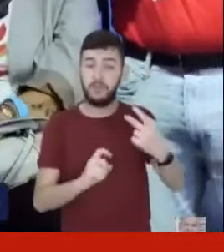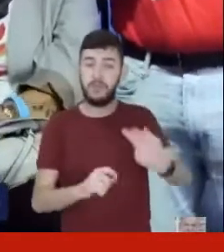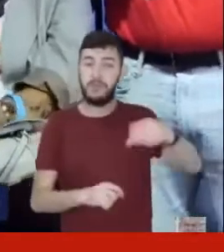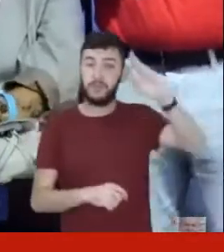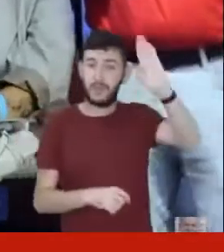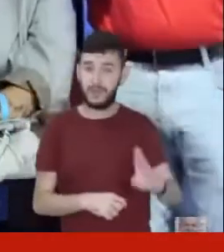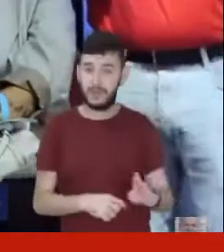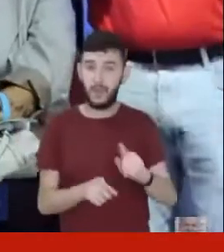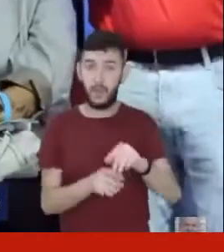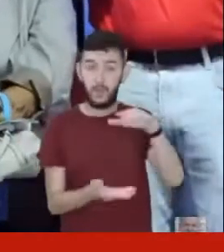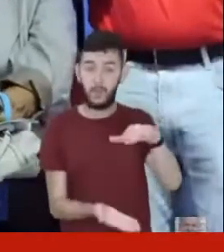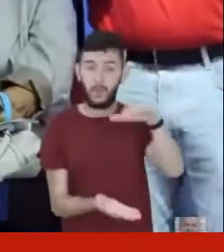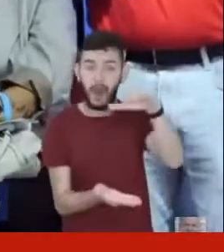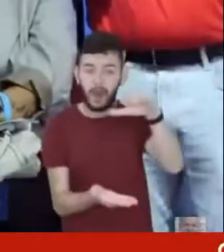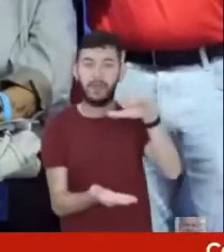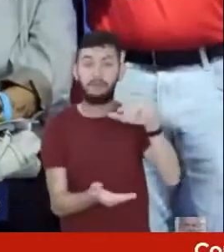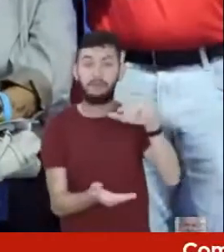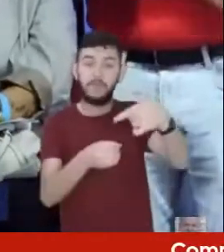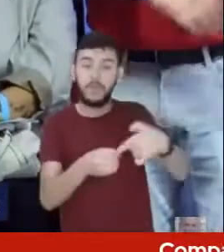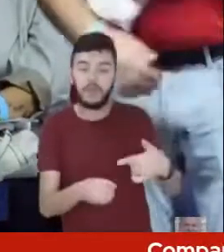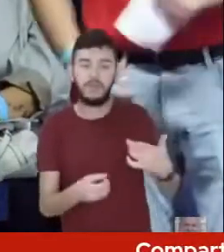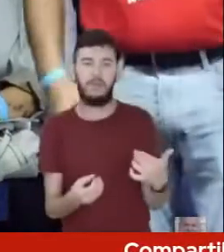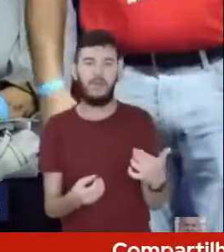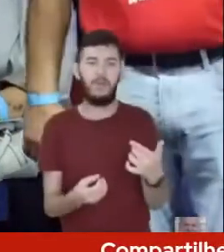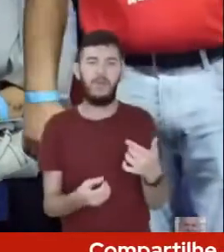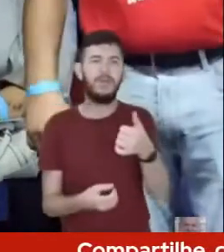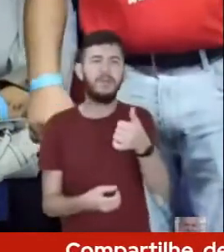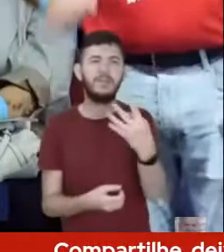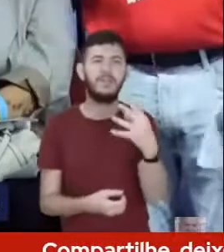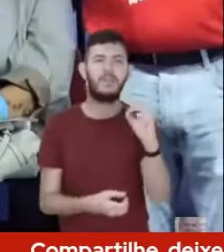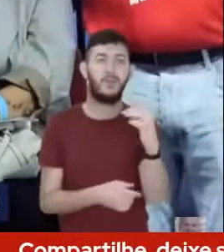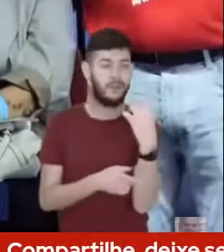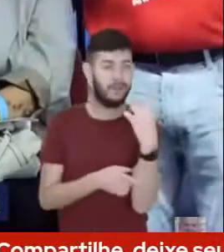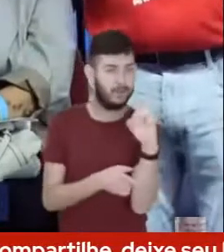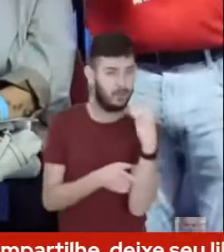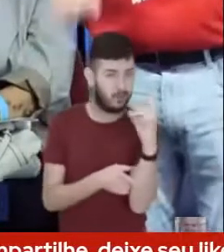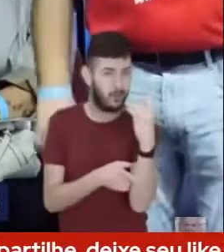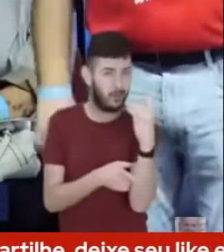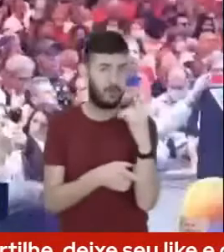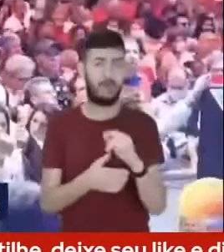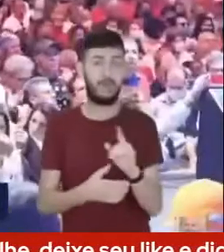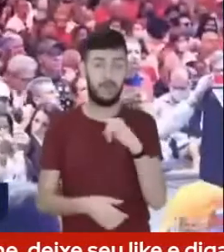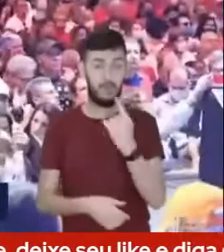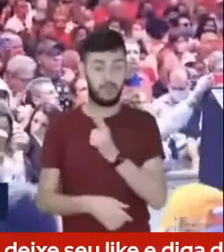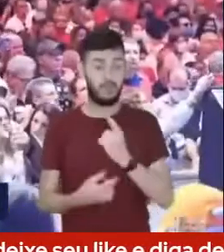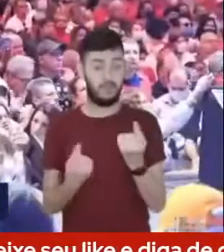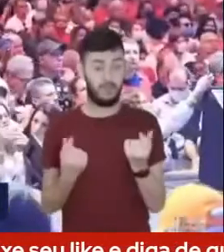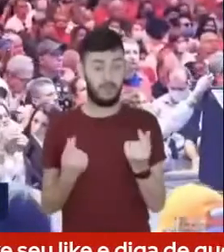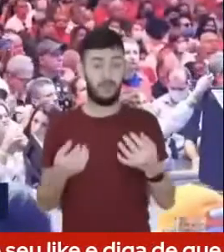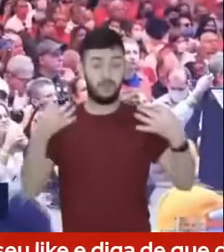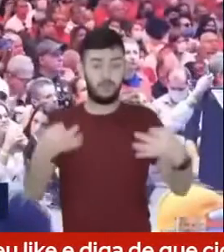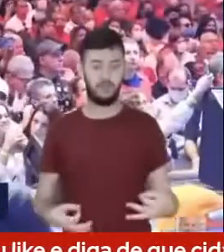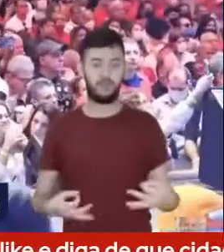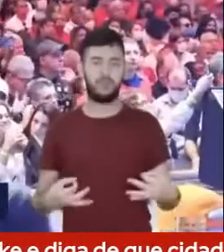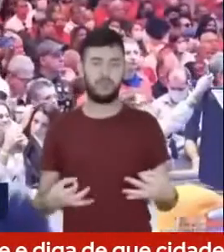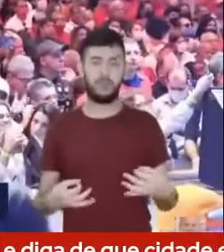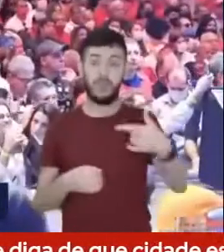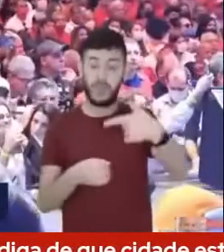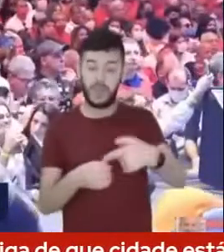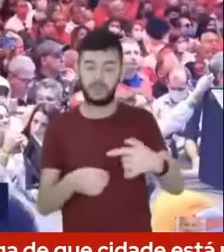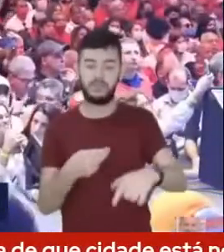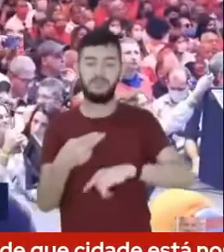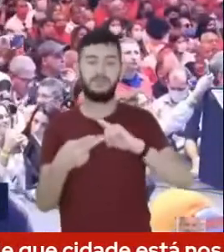diesel e principalmente do gás de cozinha para a população brasileira. E acreditamos que em